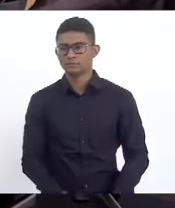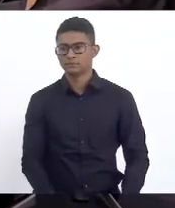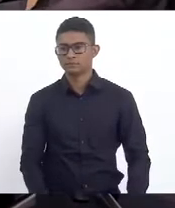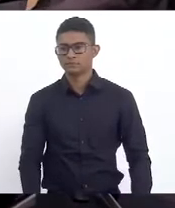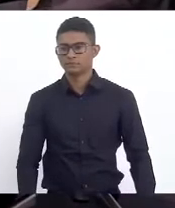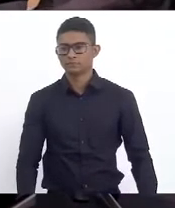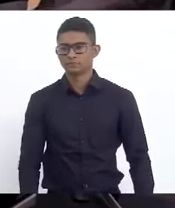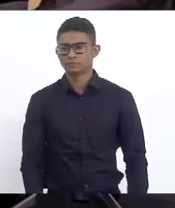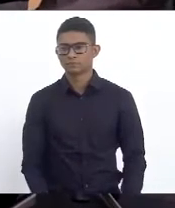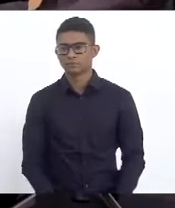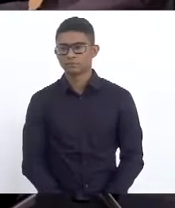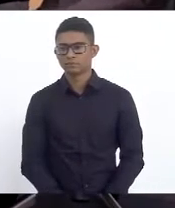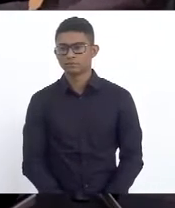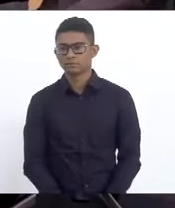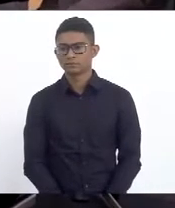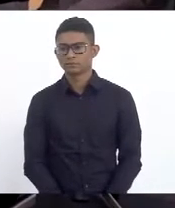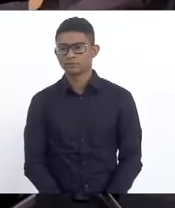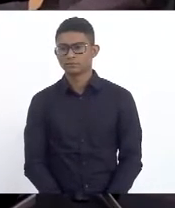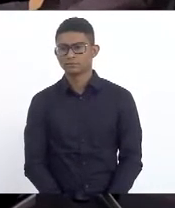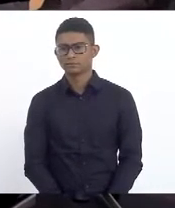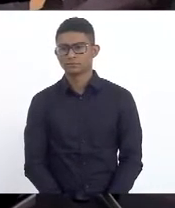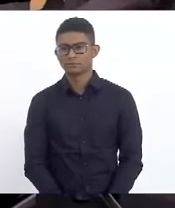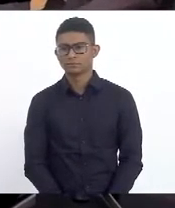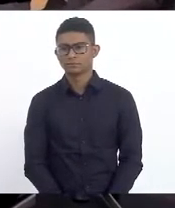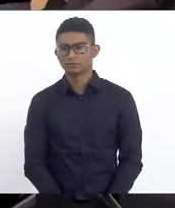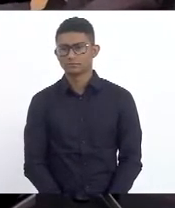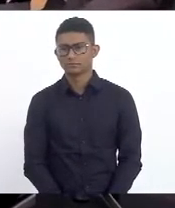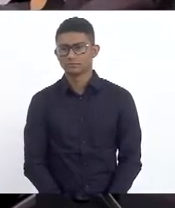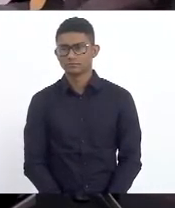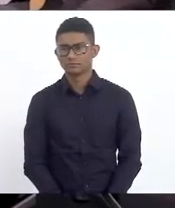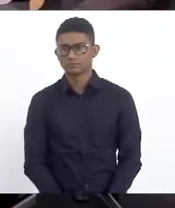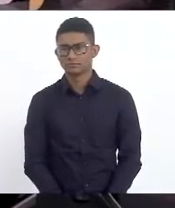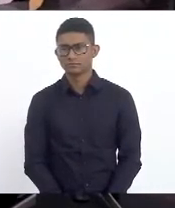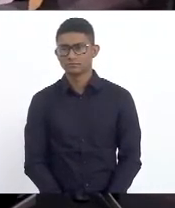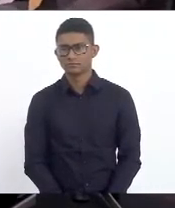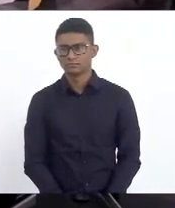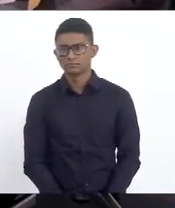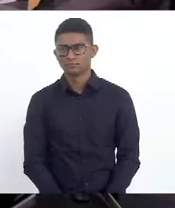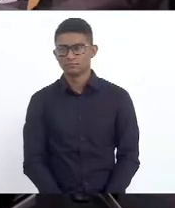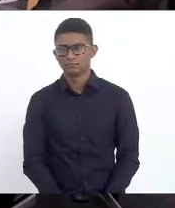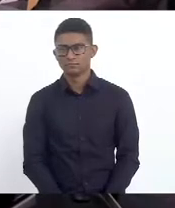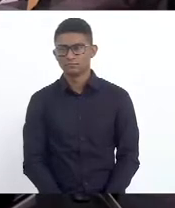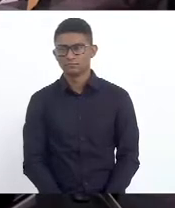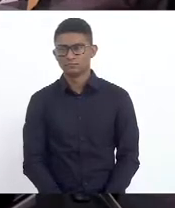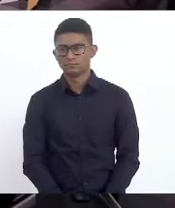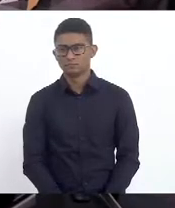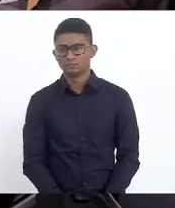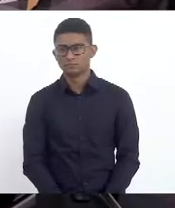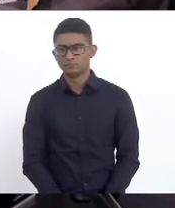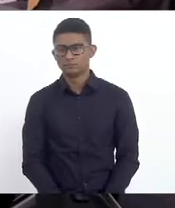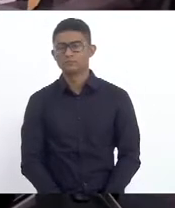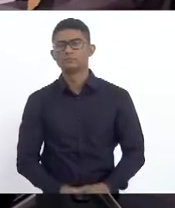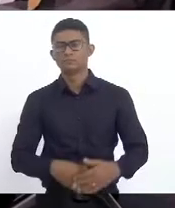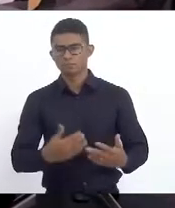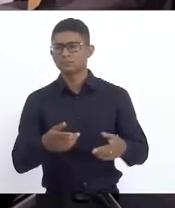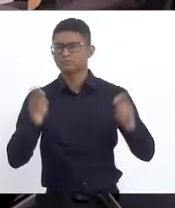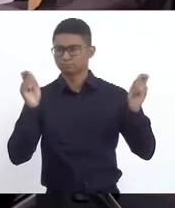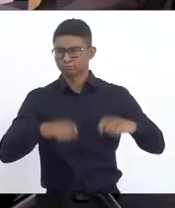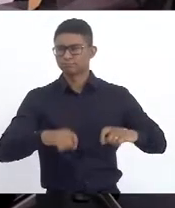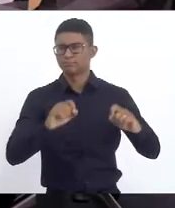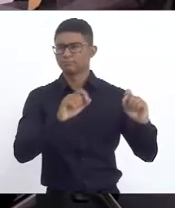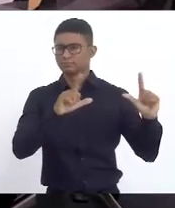Eu acho que não vai conseguir compartilhar, não. Não está na live? Está com live? Está com live? Está na live? Sim, claro. Então compartilha, dá para compartilhar.